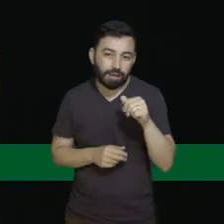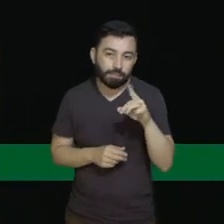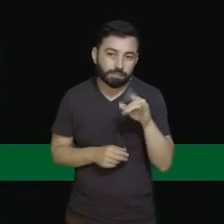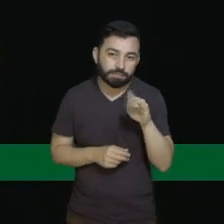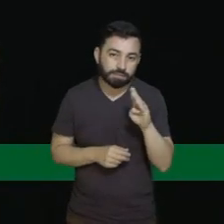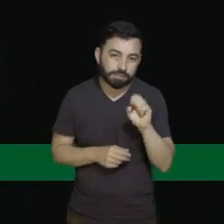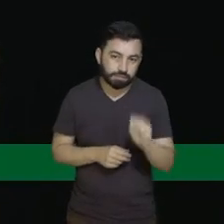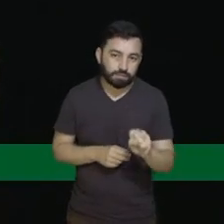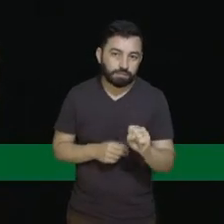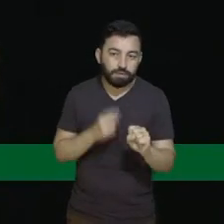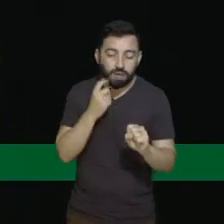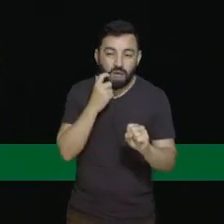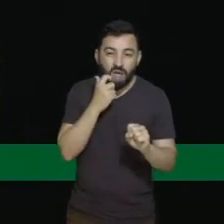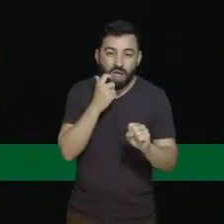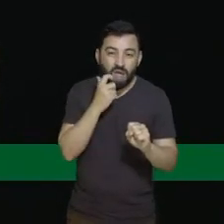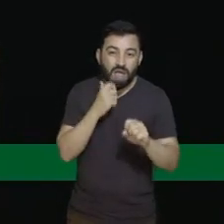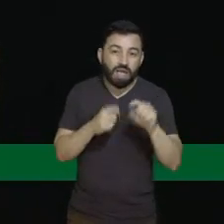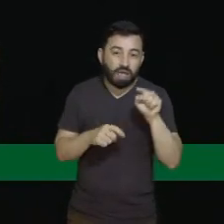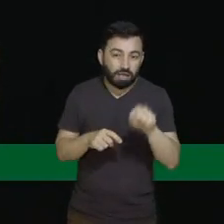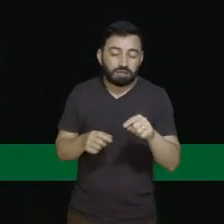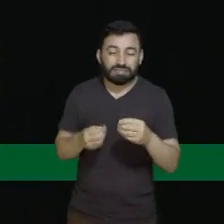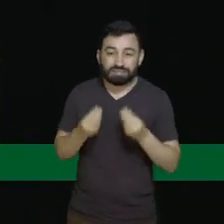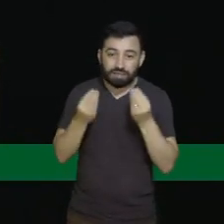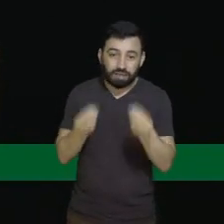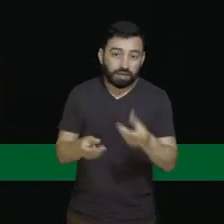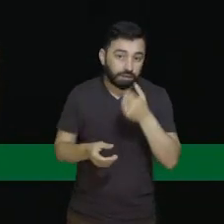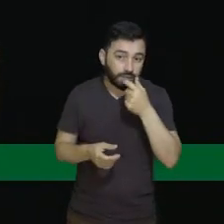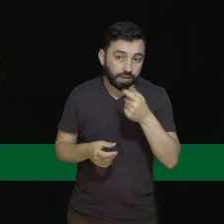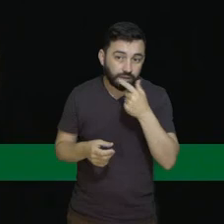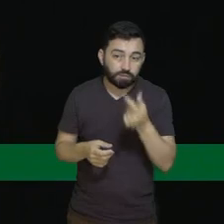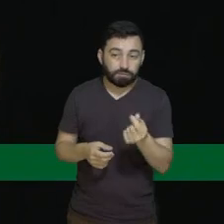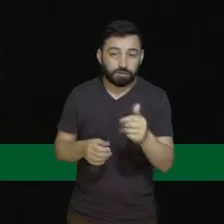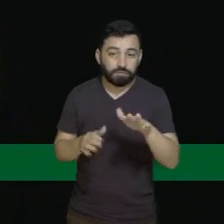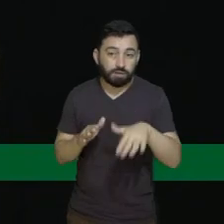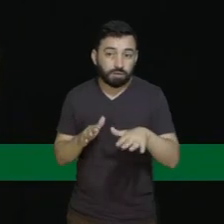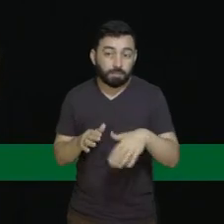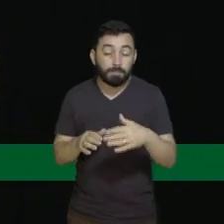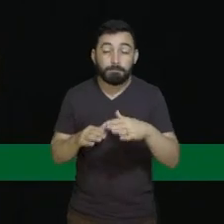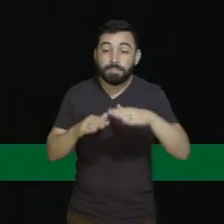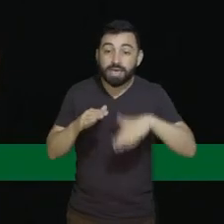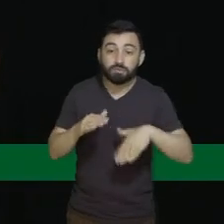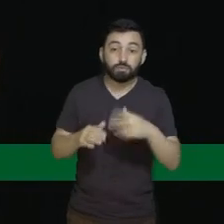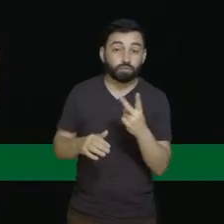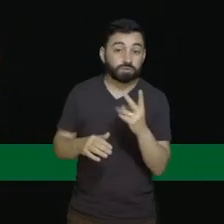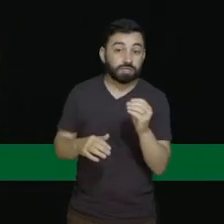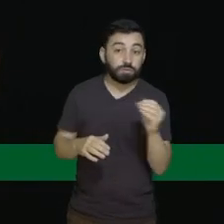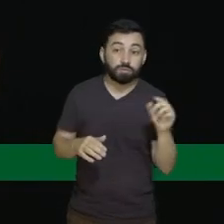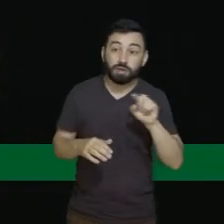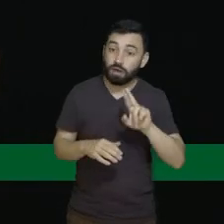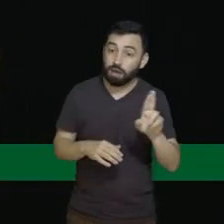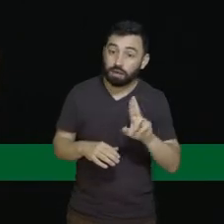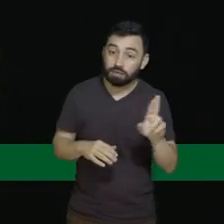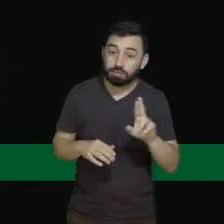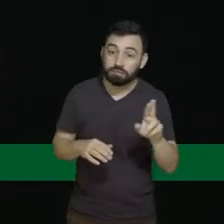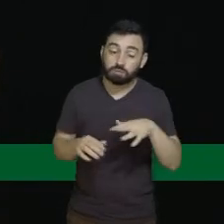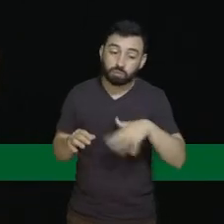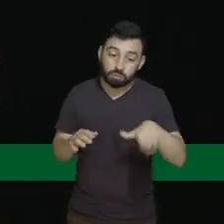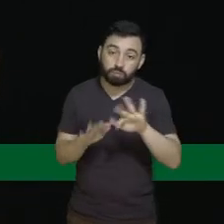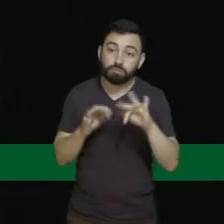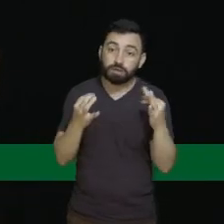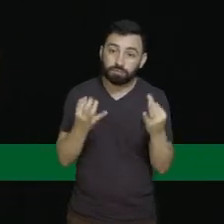país, ofertando medicamentos a baixo custo, a menos de R$ 200 o frasco, para que as nossas